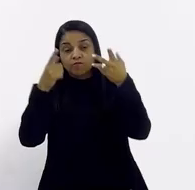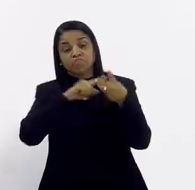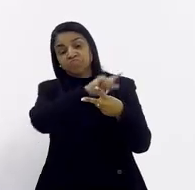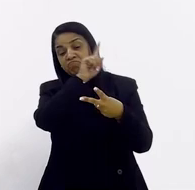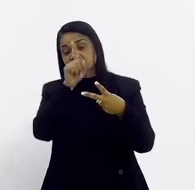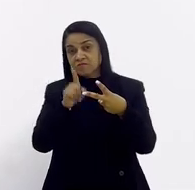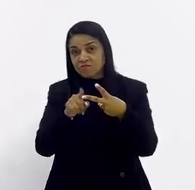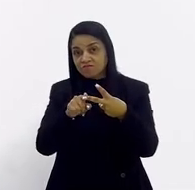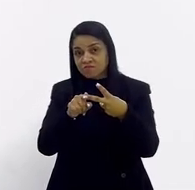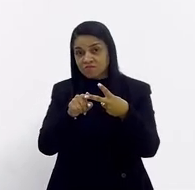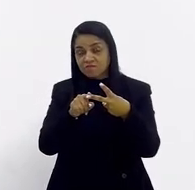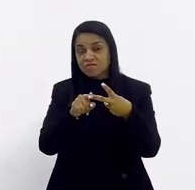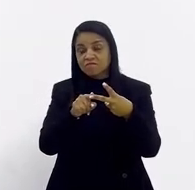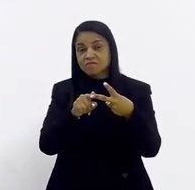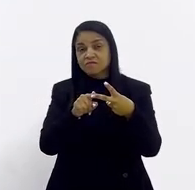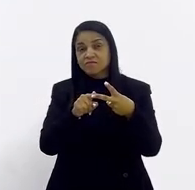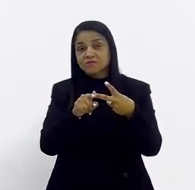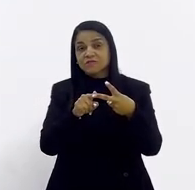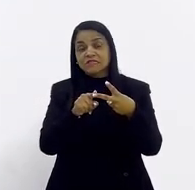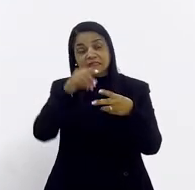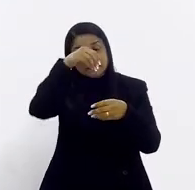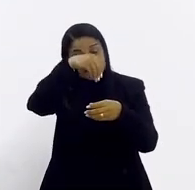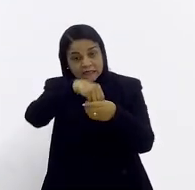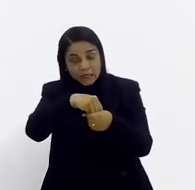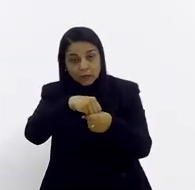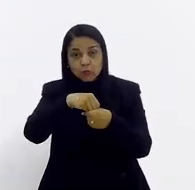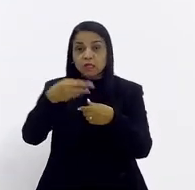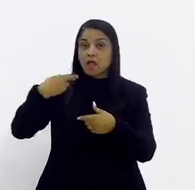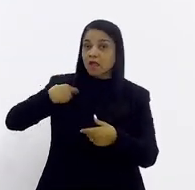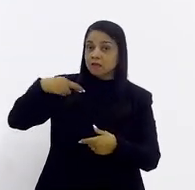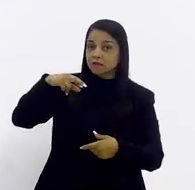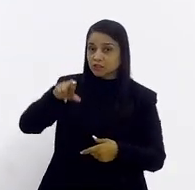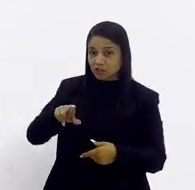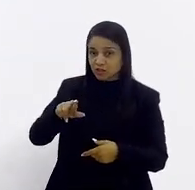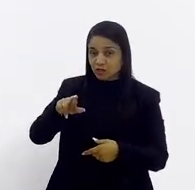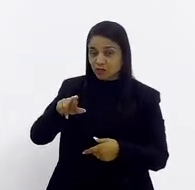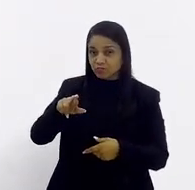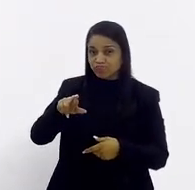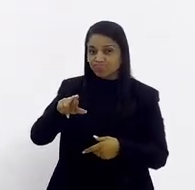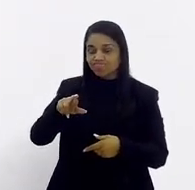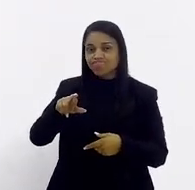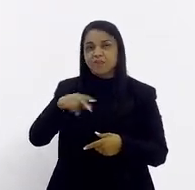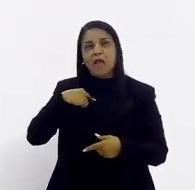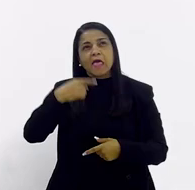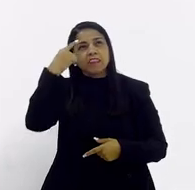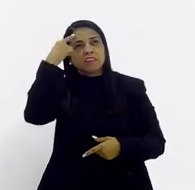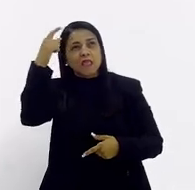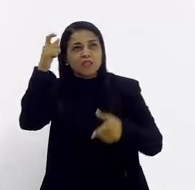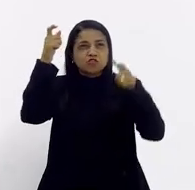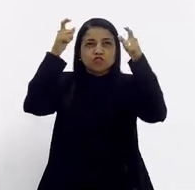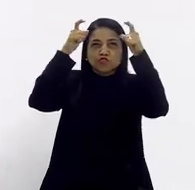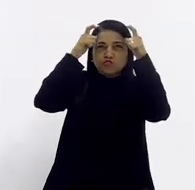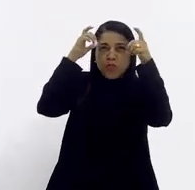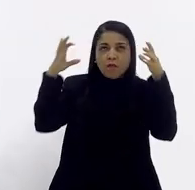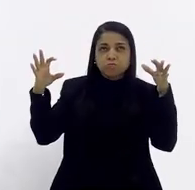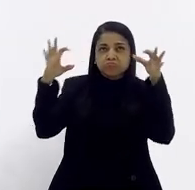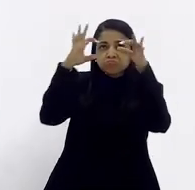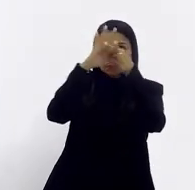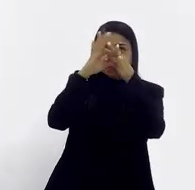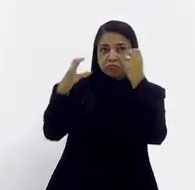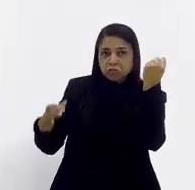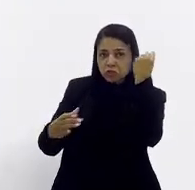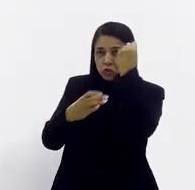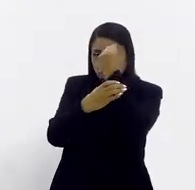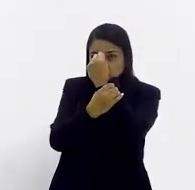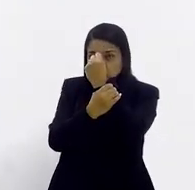olhar e você desconstruiu dentro da sua religião a ideia do diabo com a ligação de